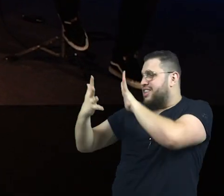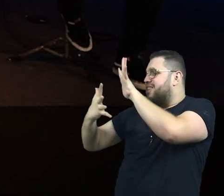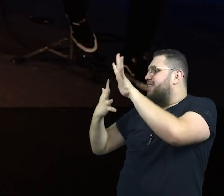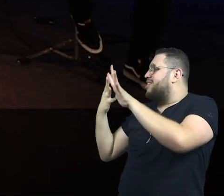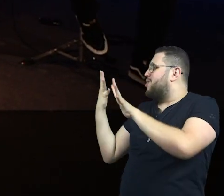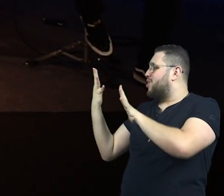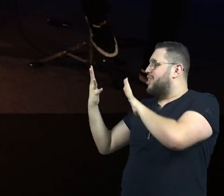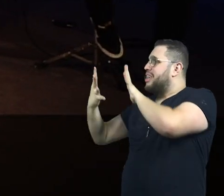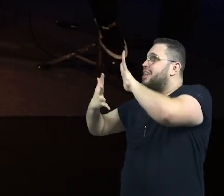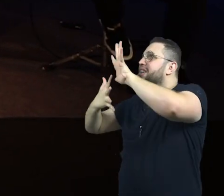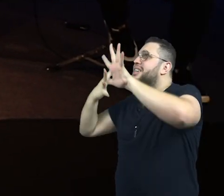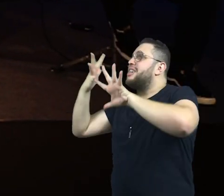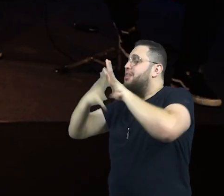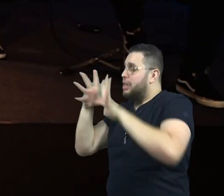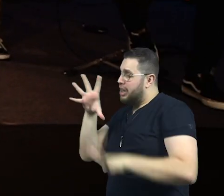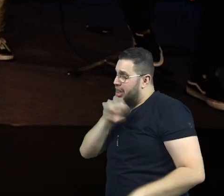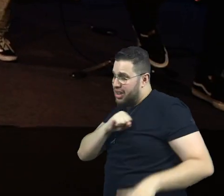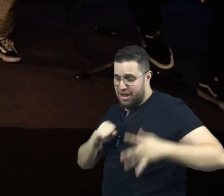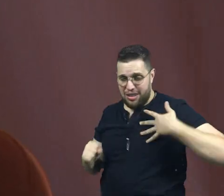Senhor, e dizes